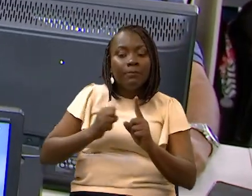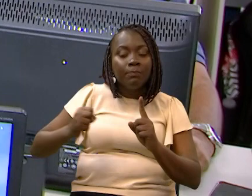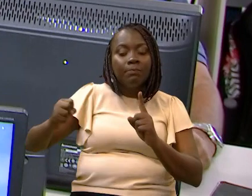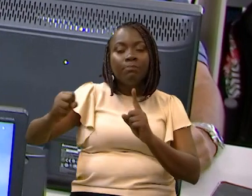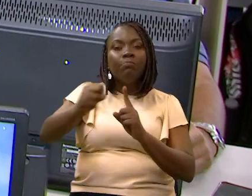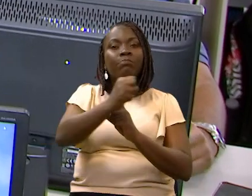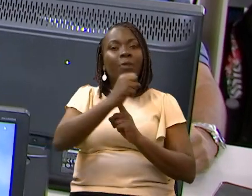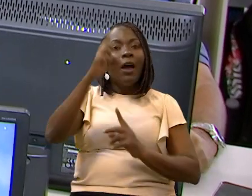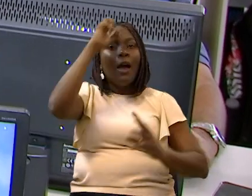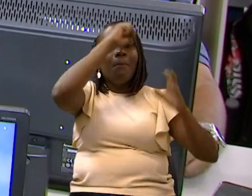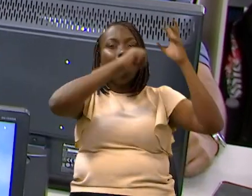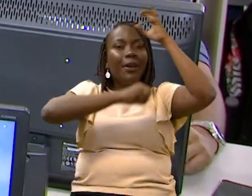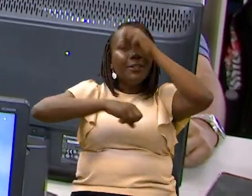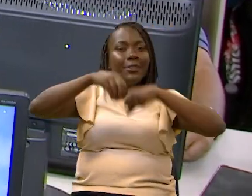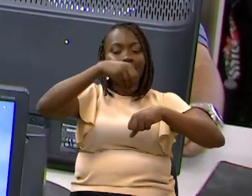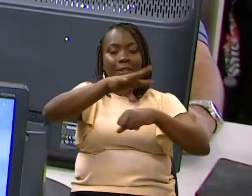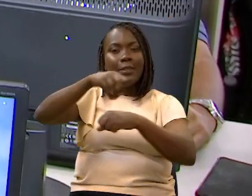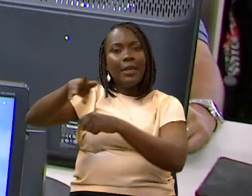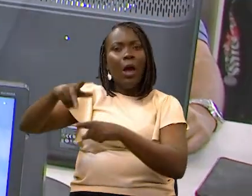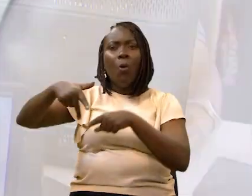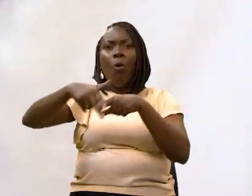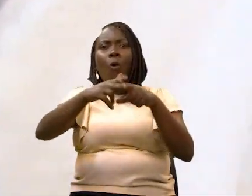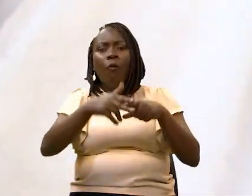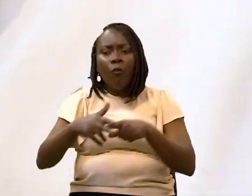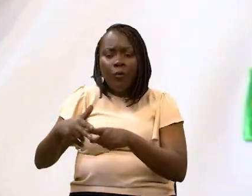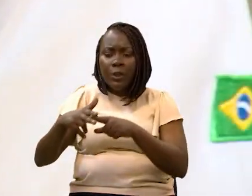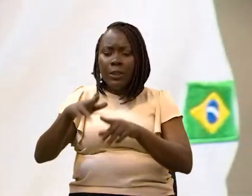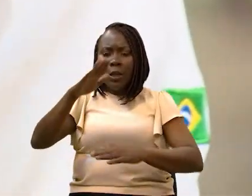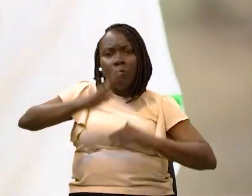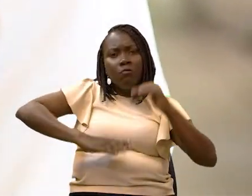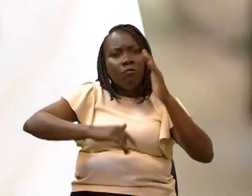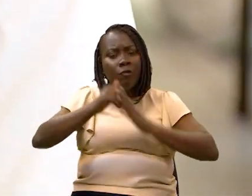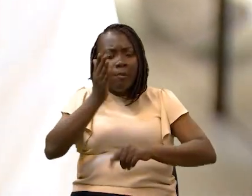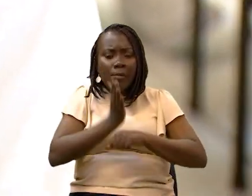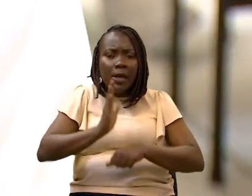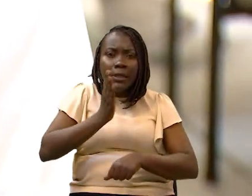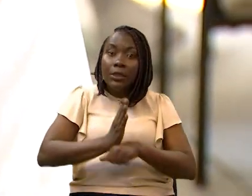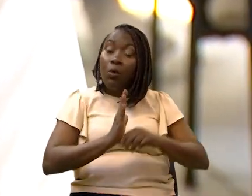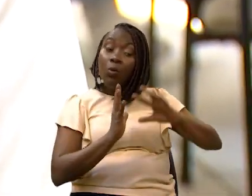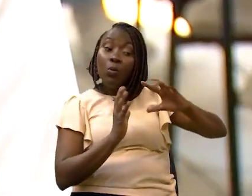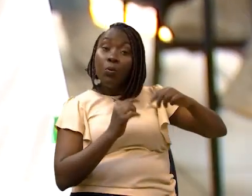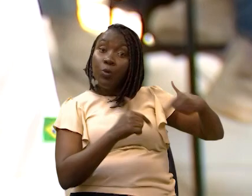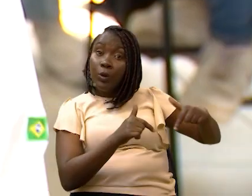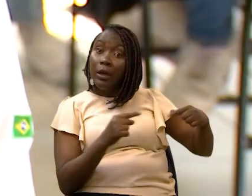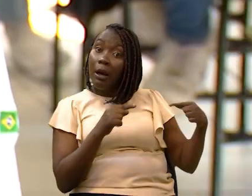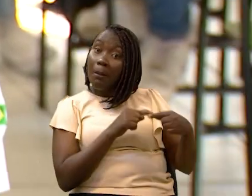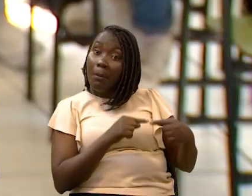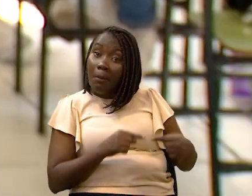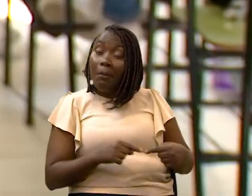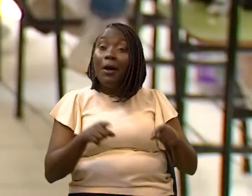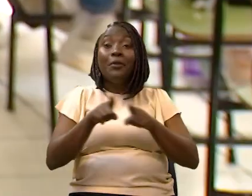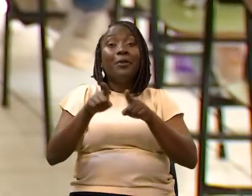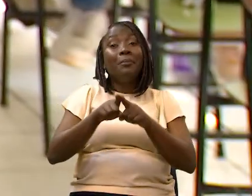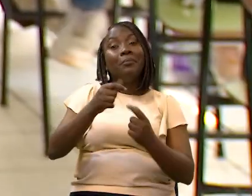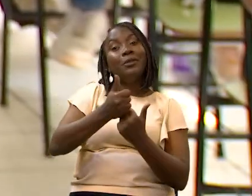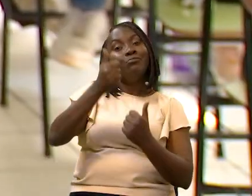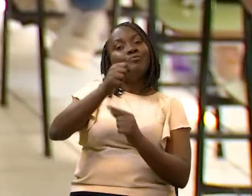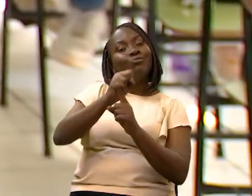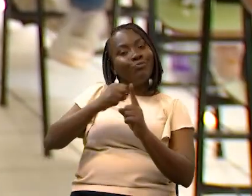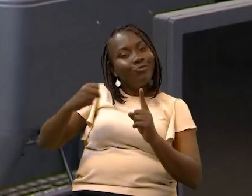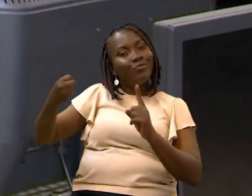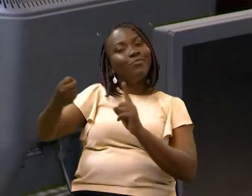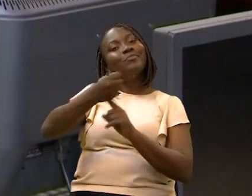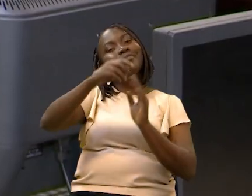com oficinas de formação para o mundo do trabalho e também com programas de transformação na área da assistência social.